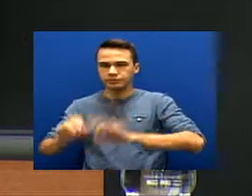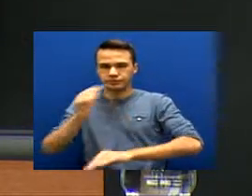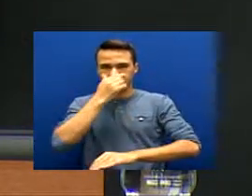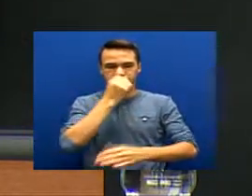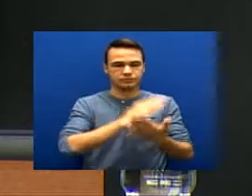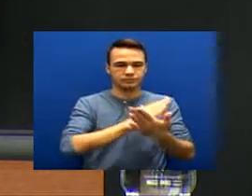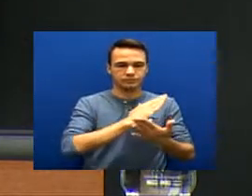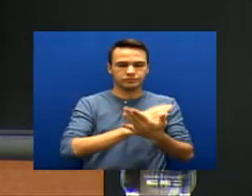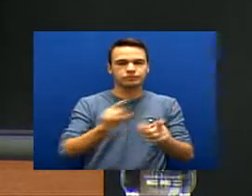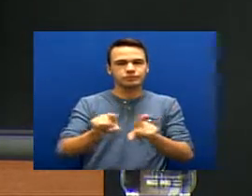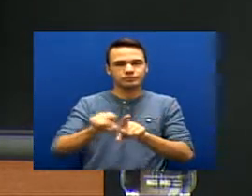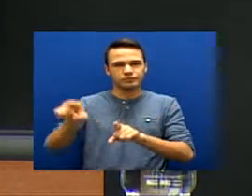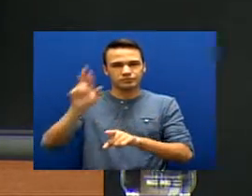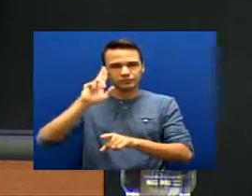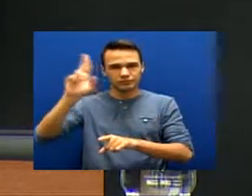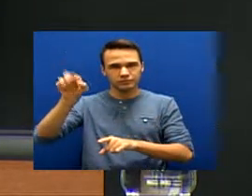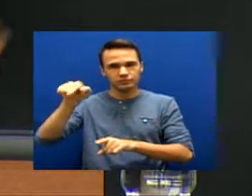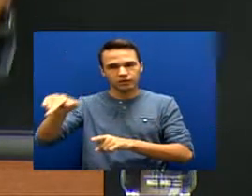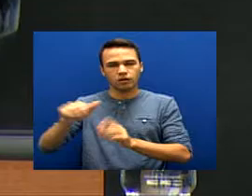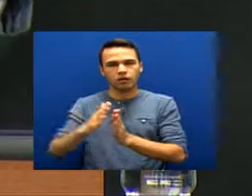da vida, ele está